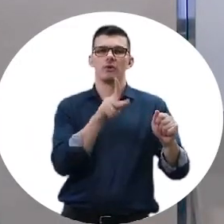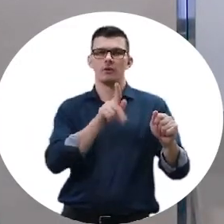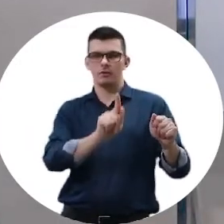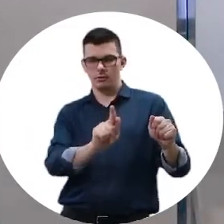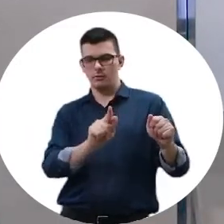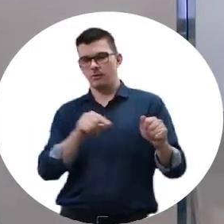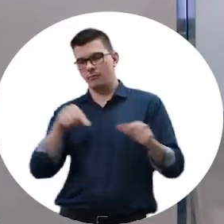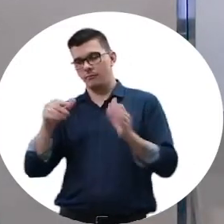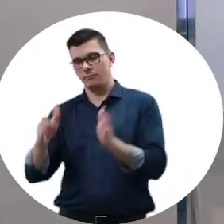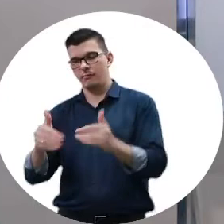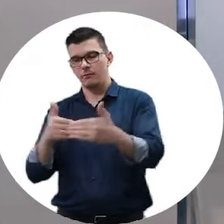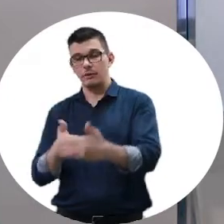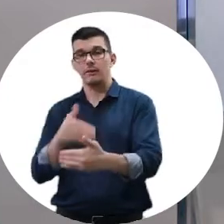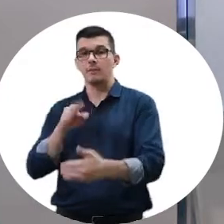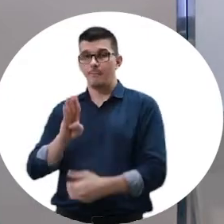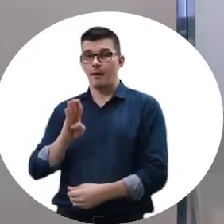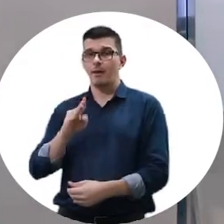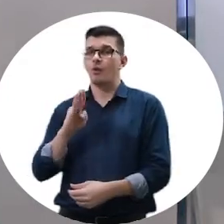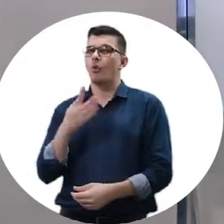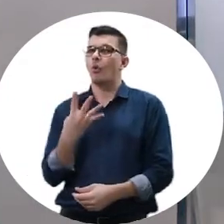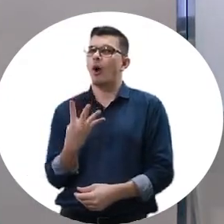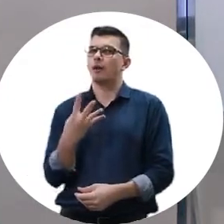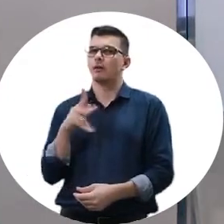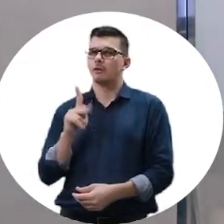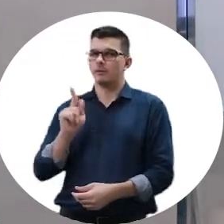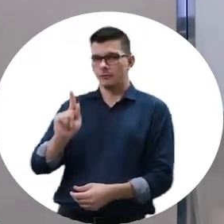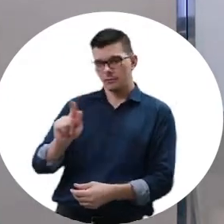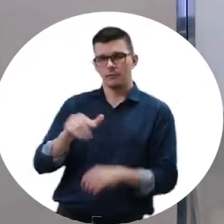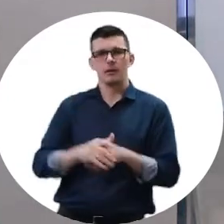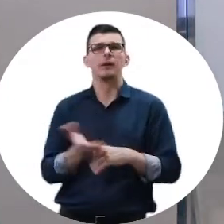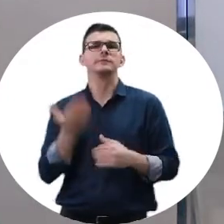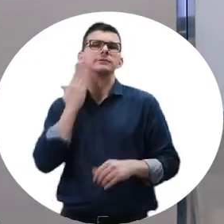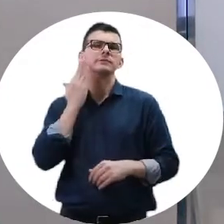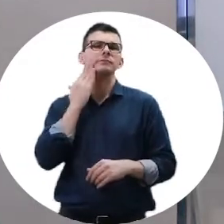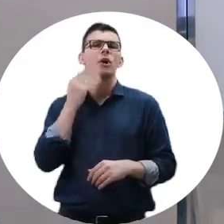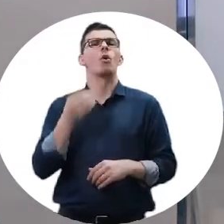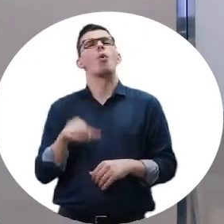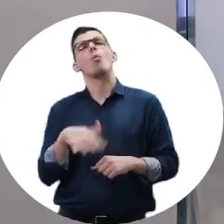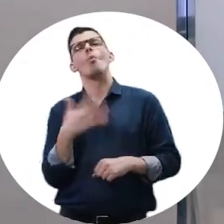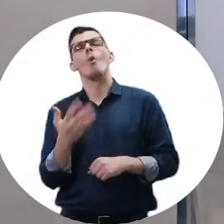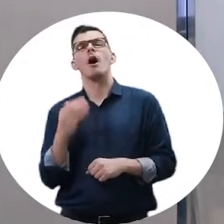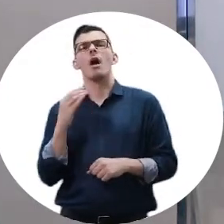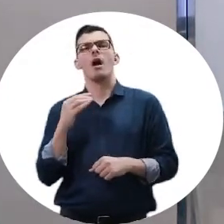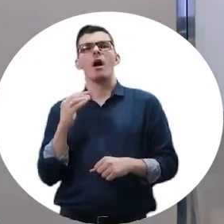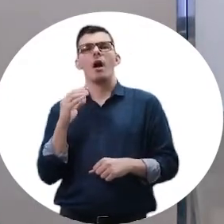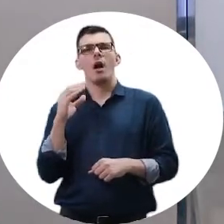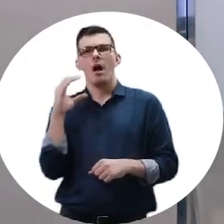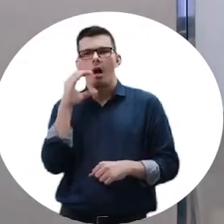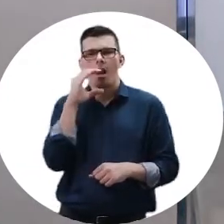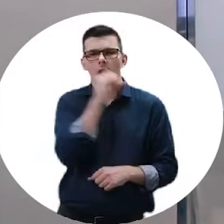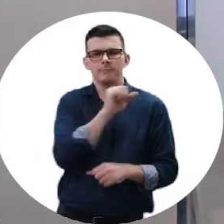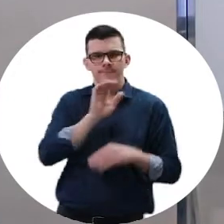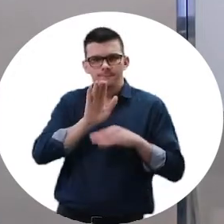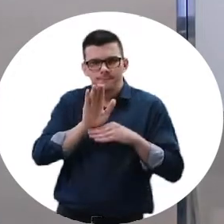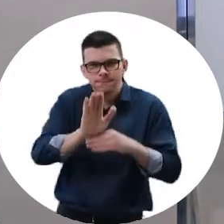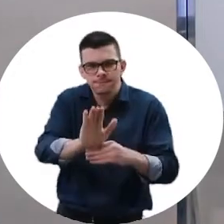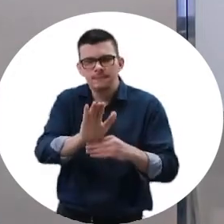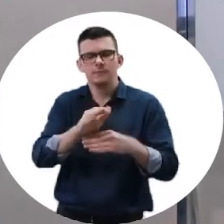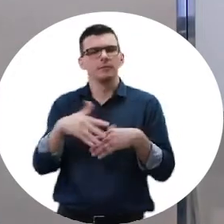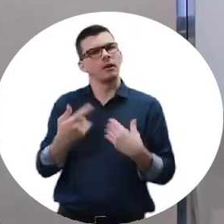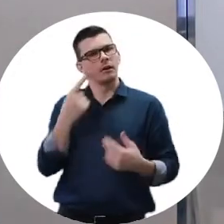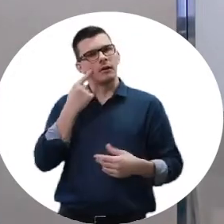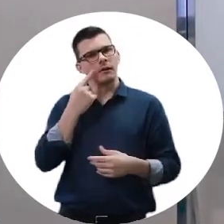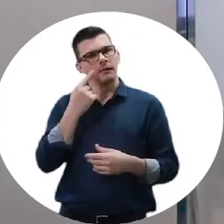B, 4 kg. Eu quero saber qual a aceleração e qual a força que